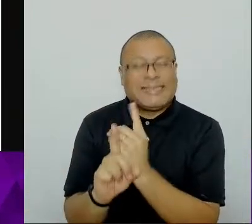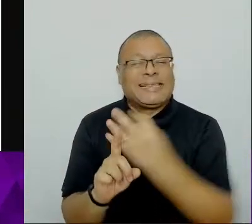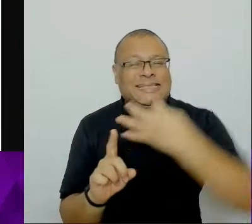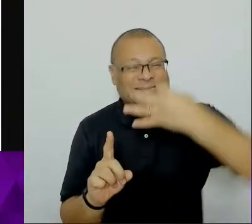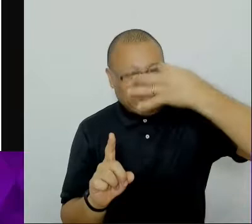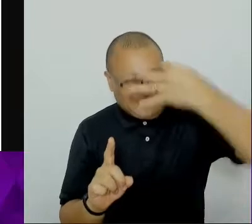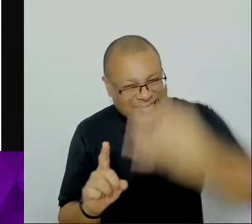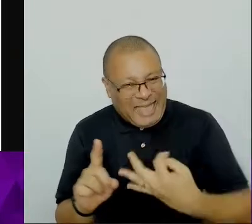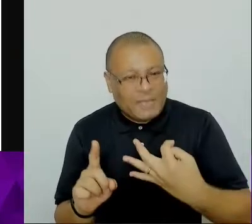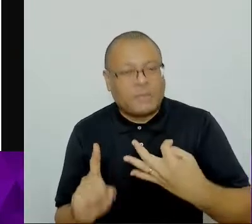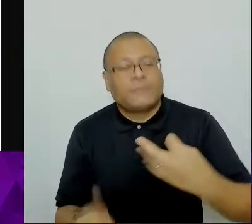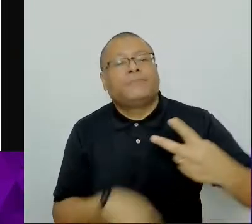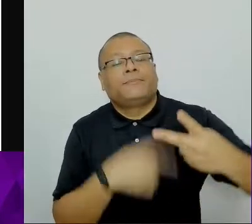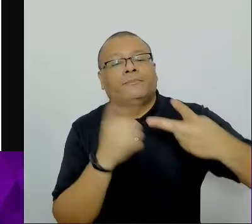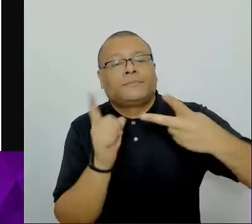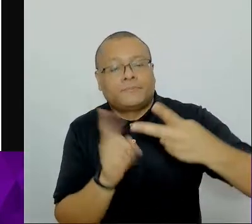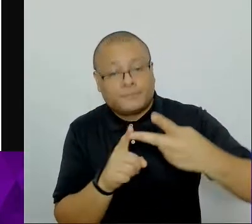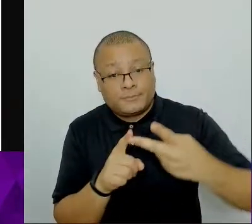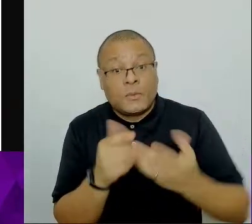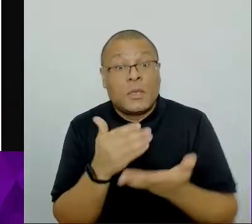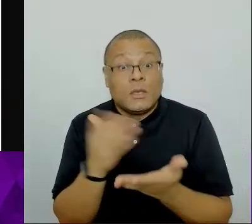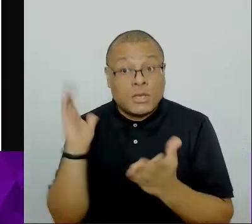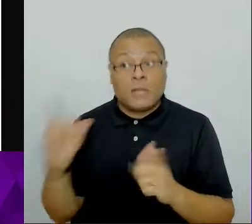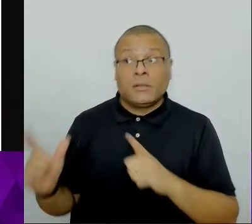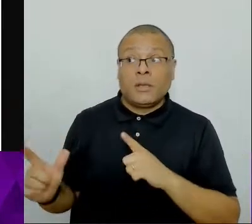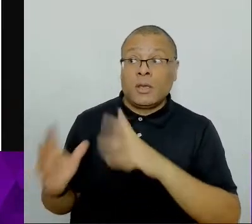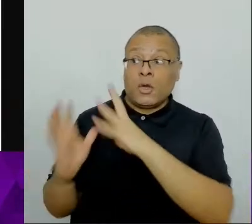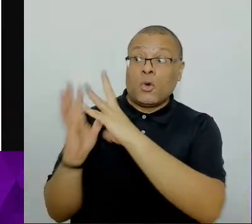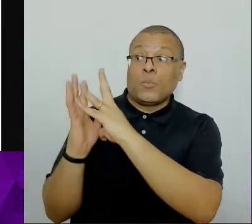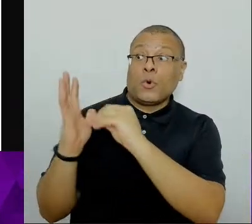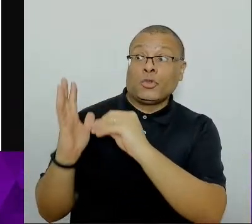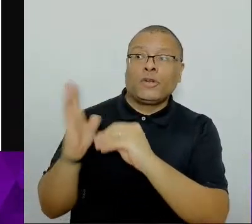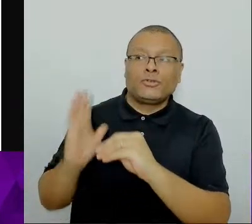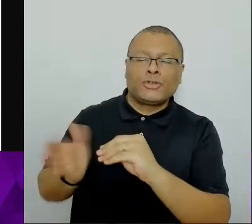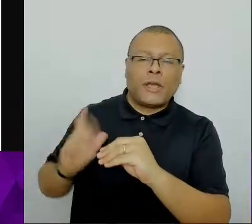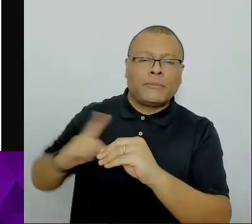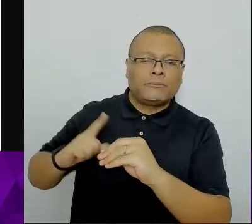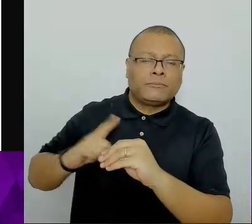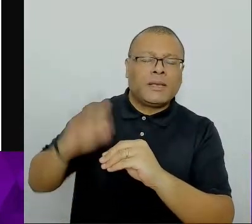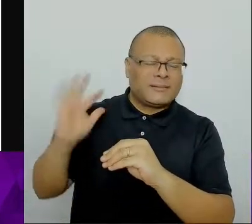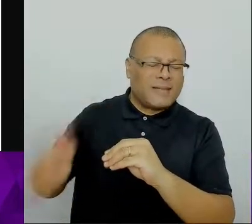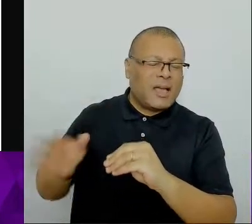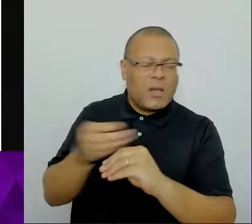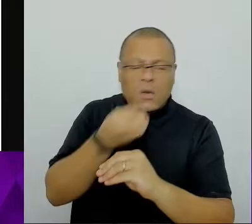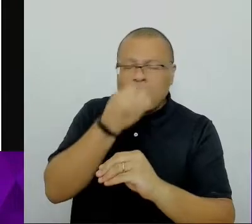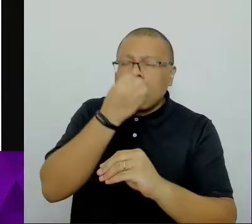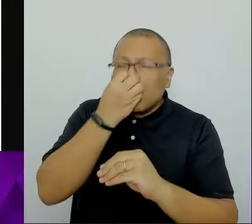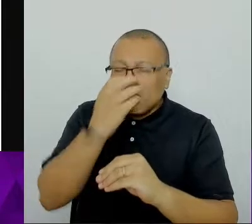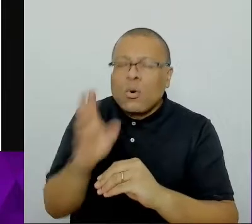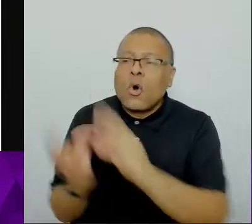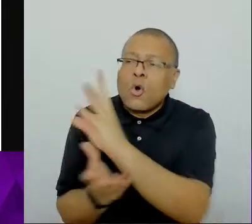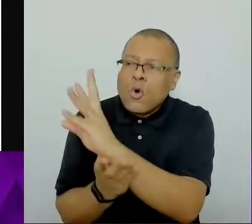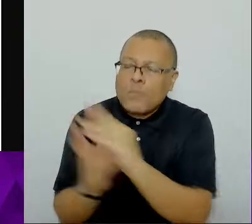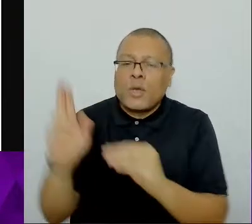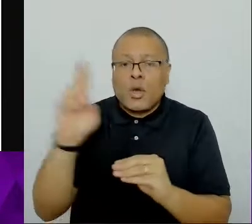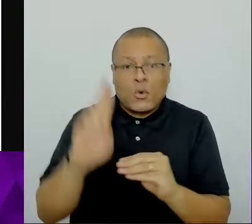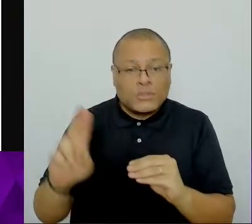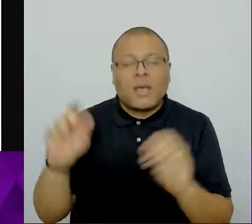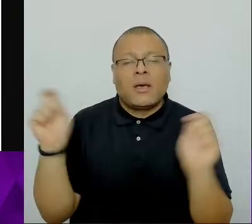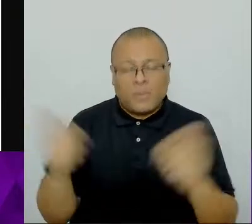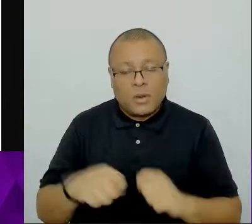de partir de modelos que são considerados estado da arte, até a parte